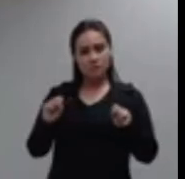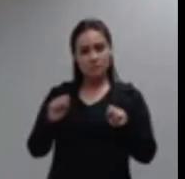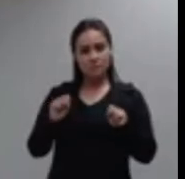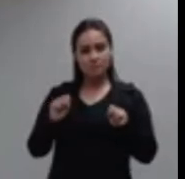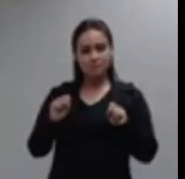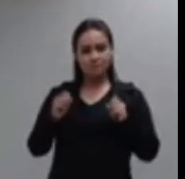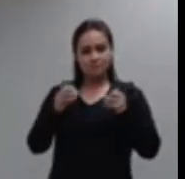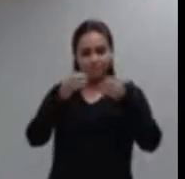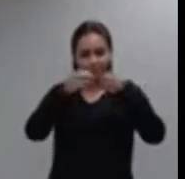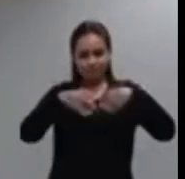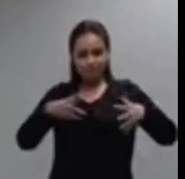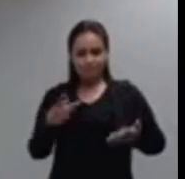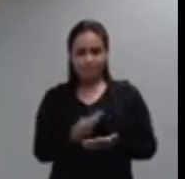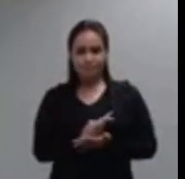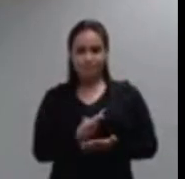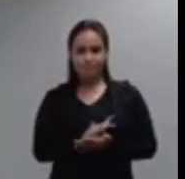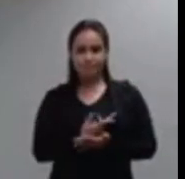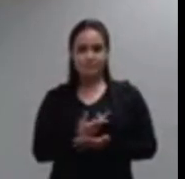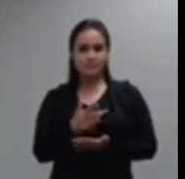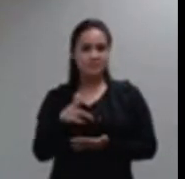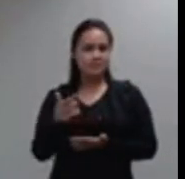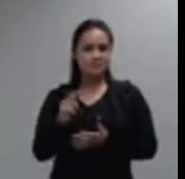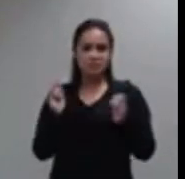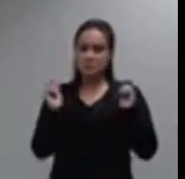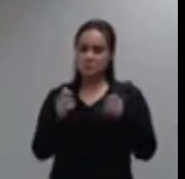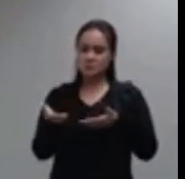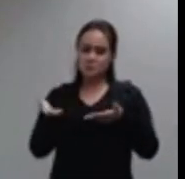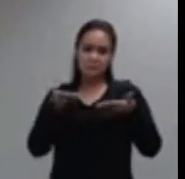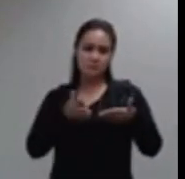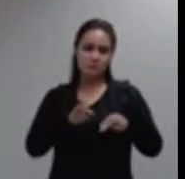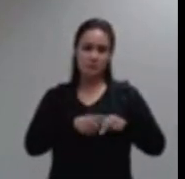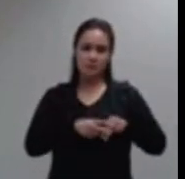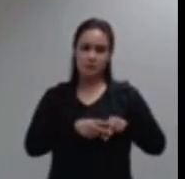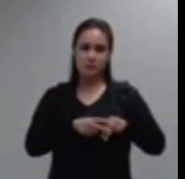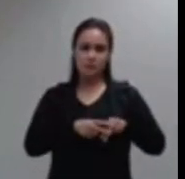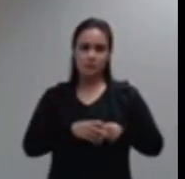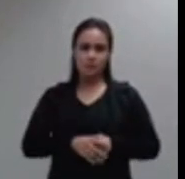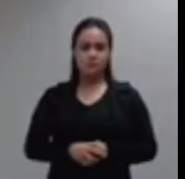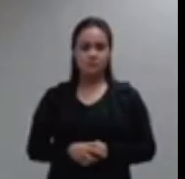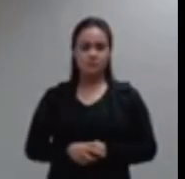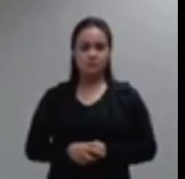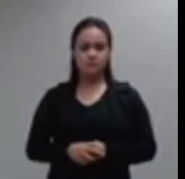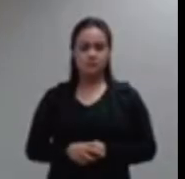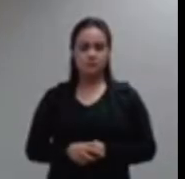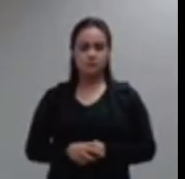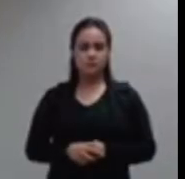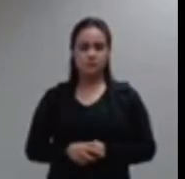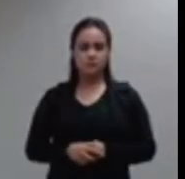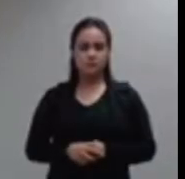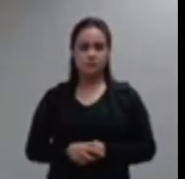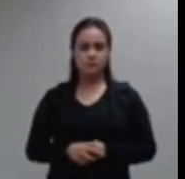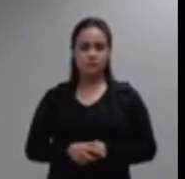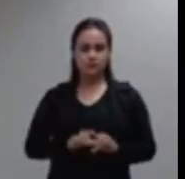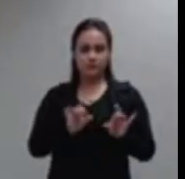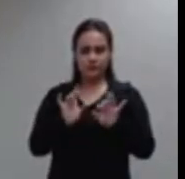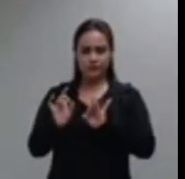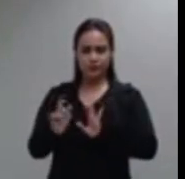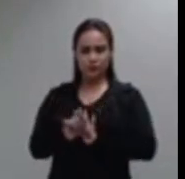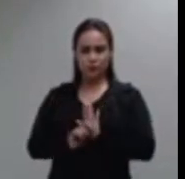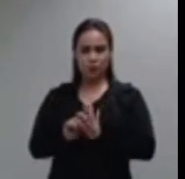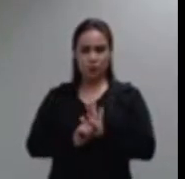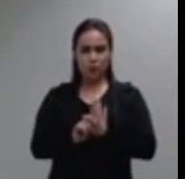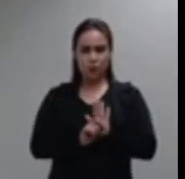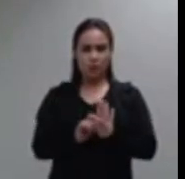a menor condição de receber preso. No tráfico, nós aqui